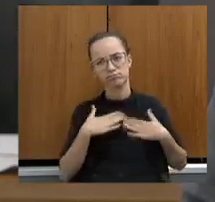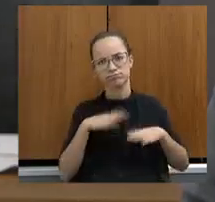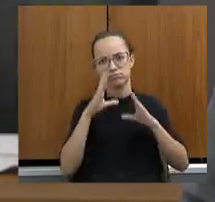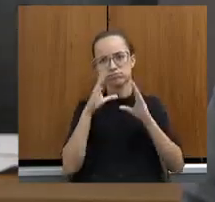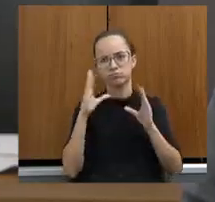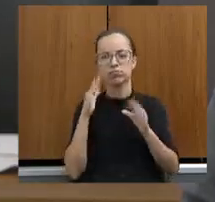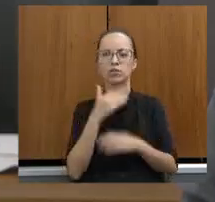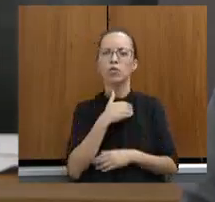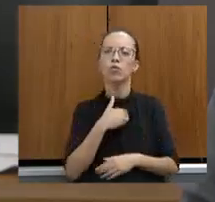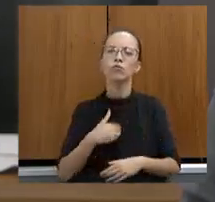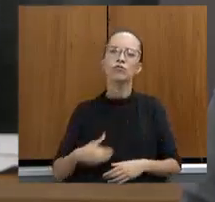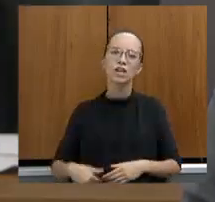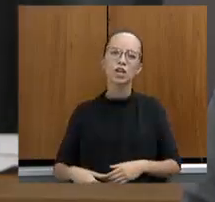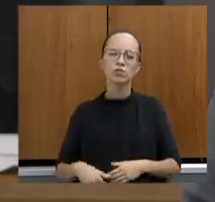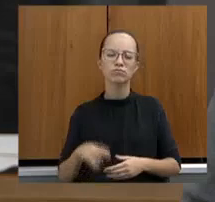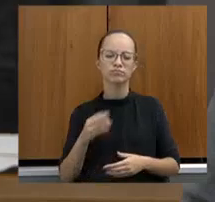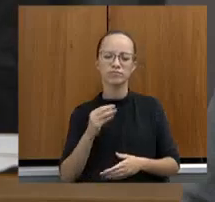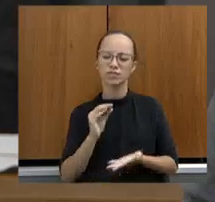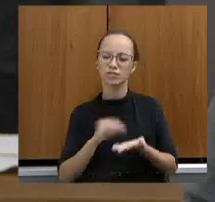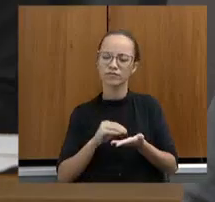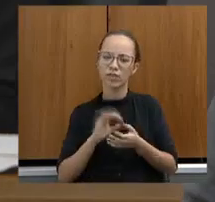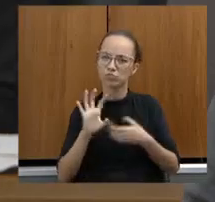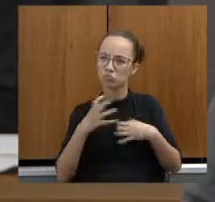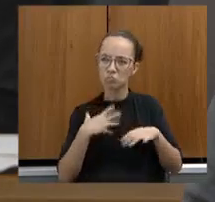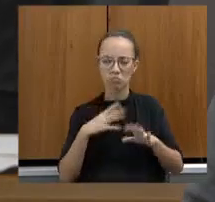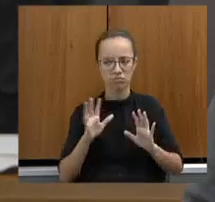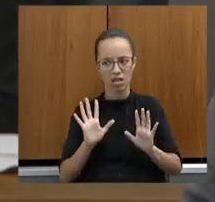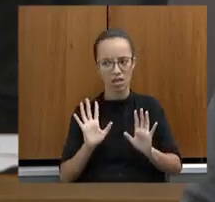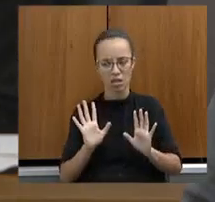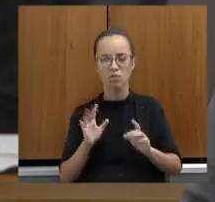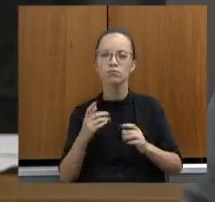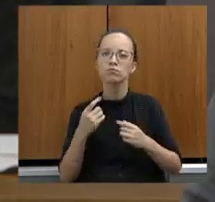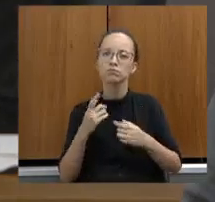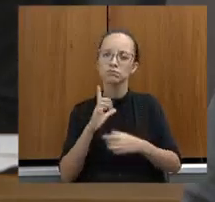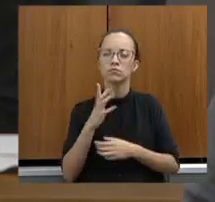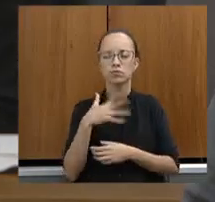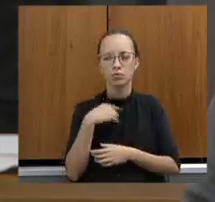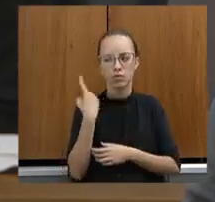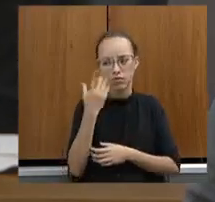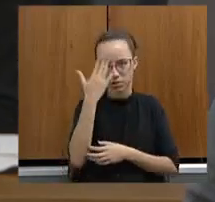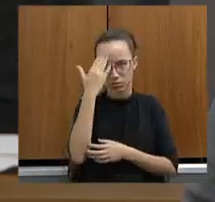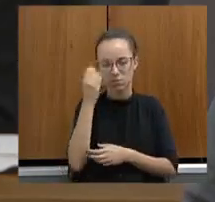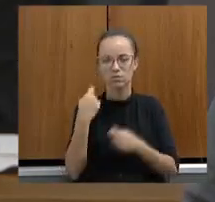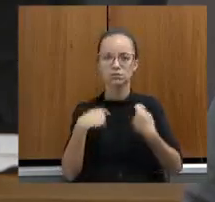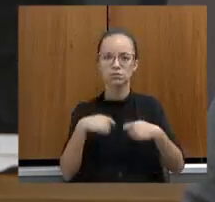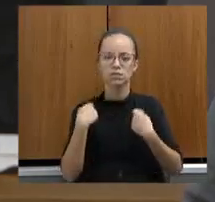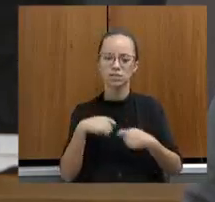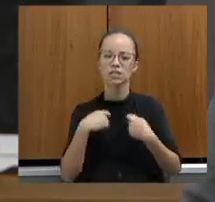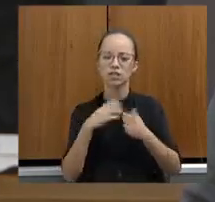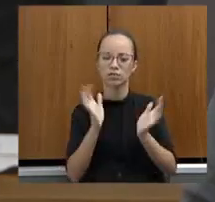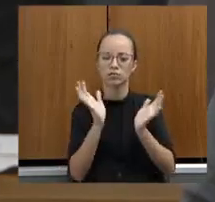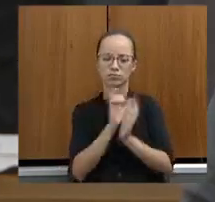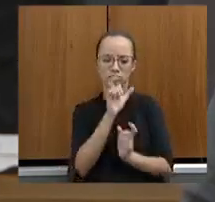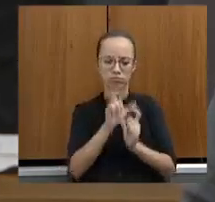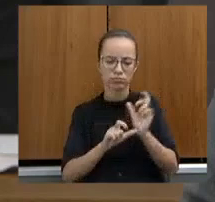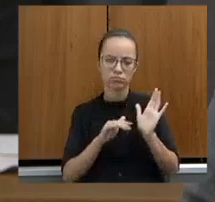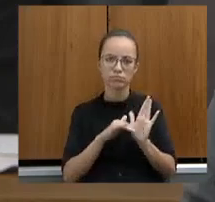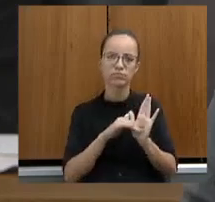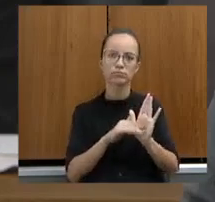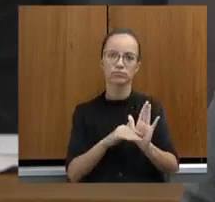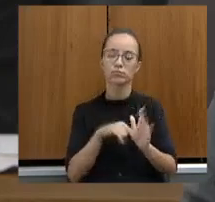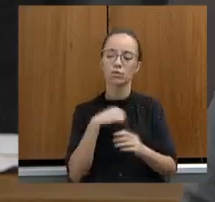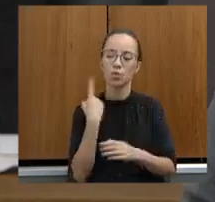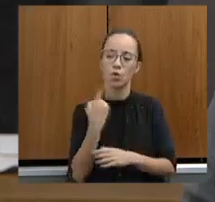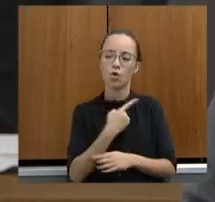é insensível o governo ele sabe da necessidade de recomposição das forças de segurança pública e tem atuado desde